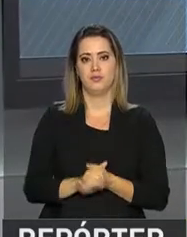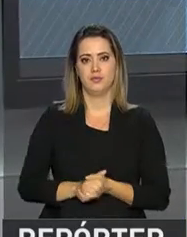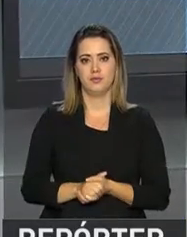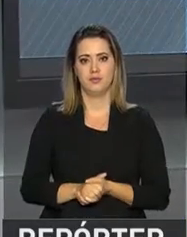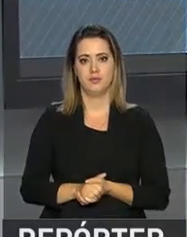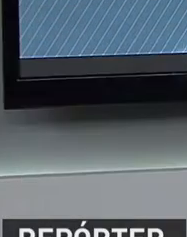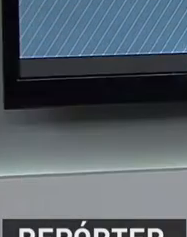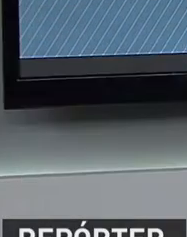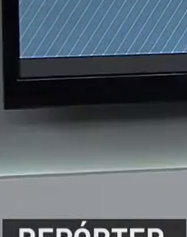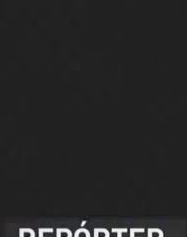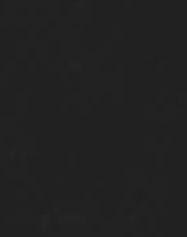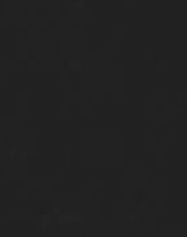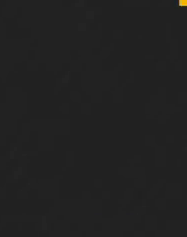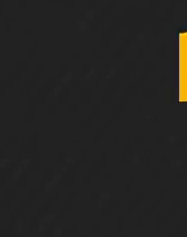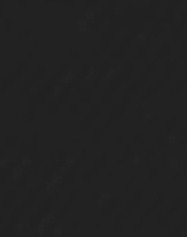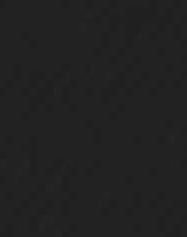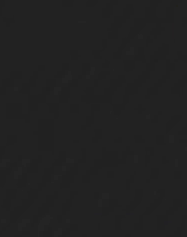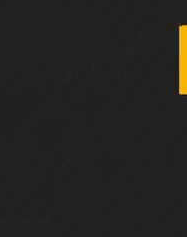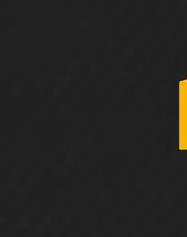federal